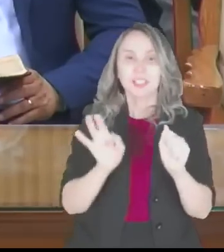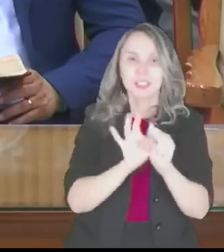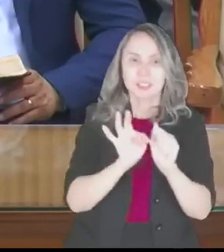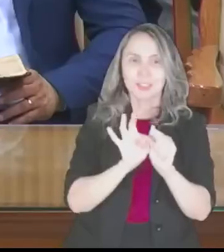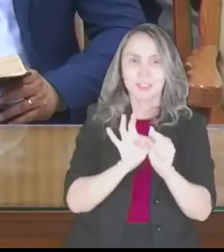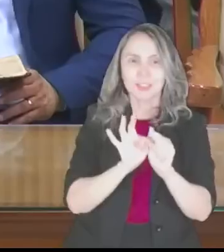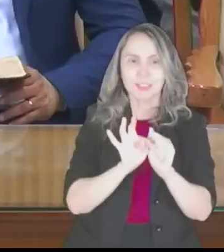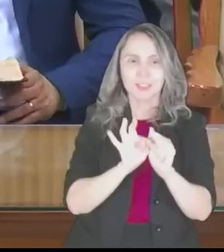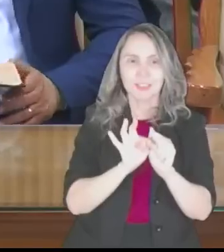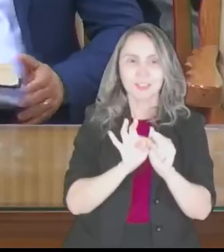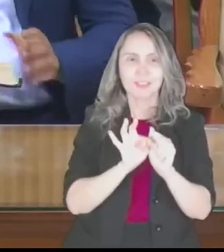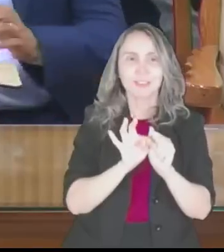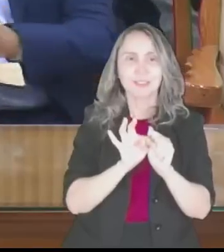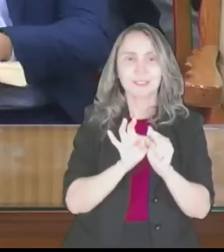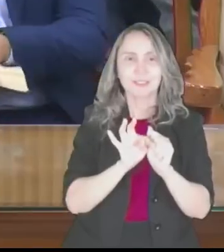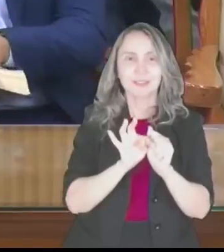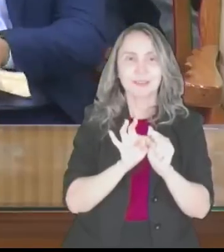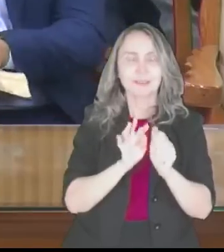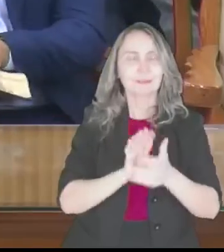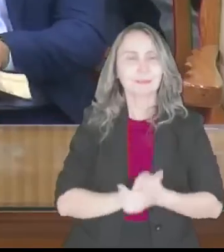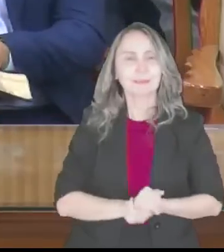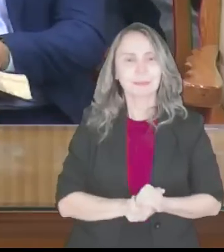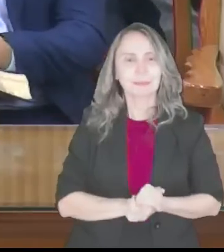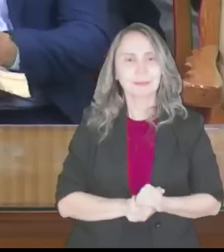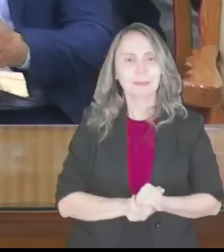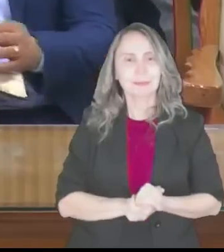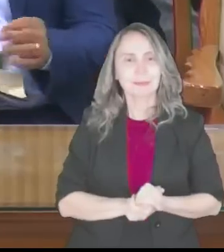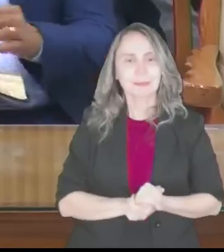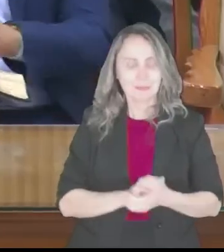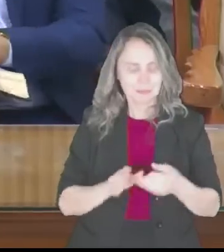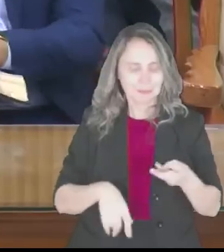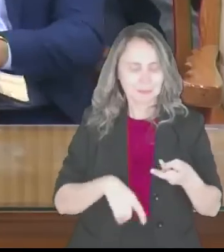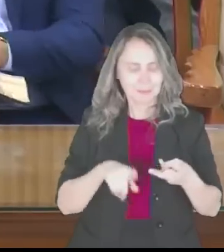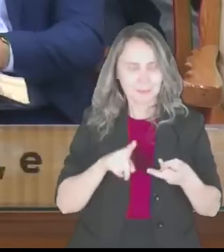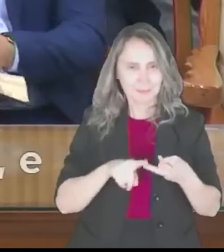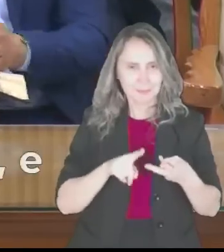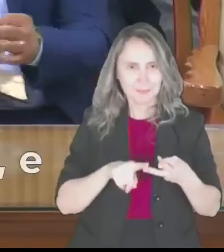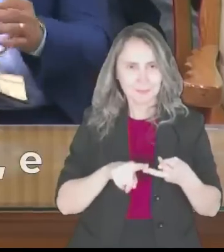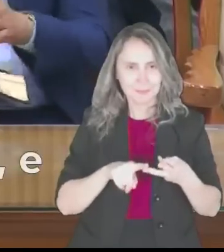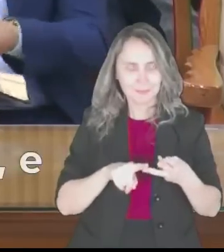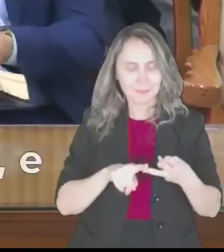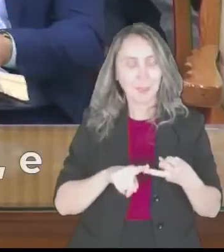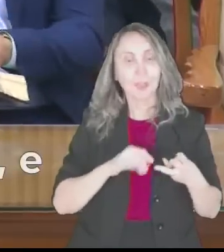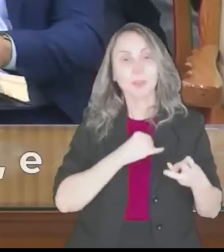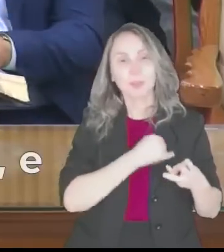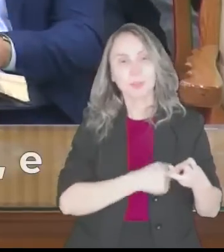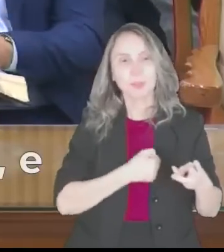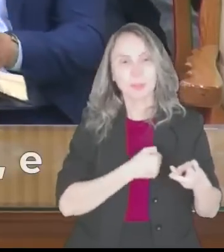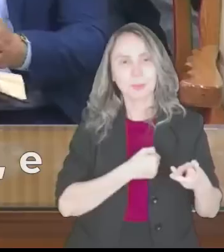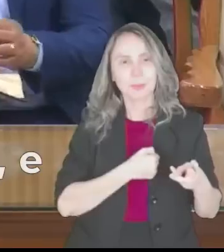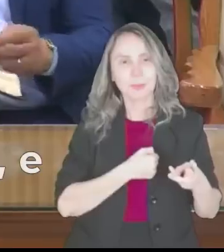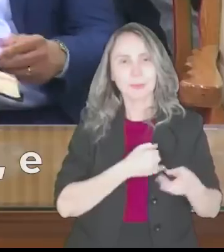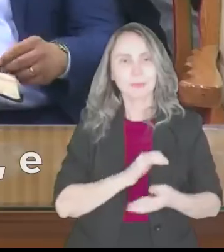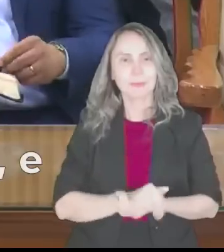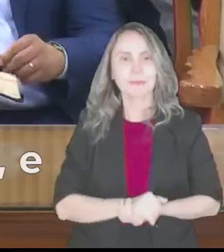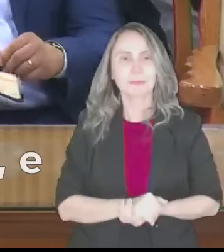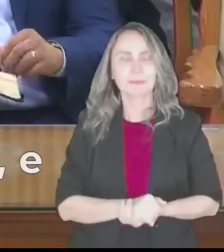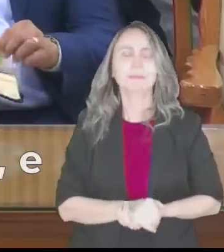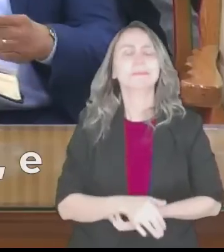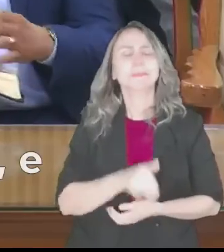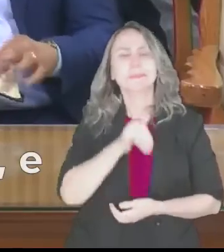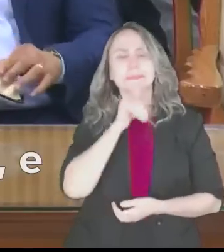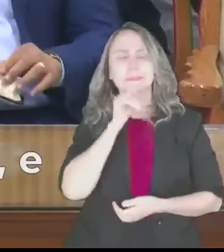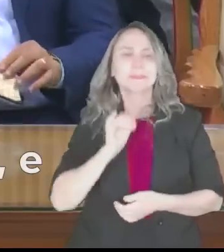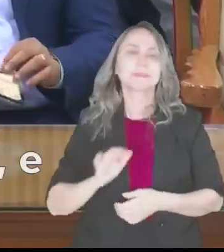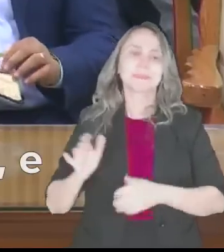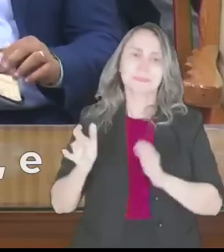Marcos 5,37. Quando Jesus foi ressuscitar Tabita, ou melhor, Talita. Quando Jesus foi ressuscitar e